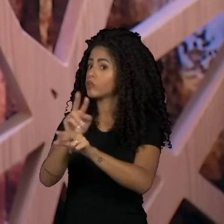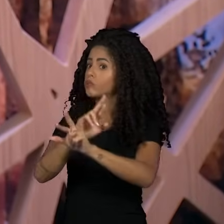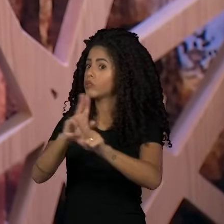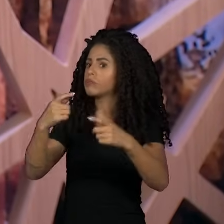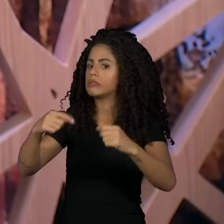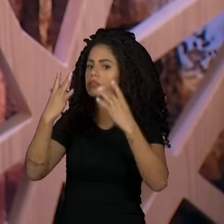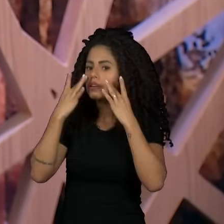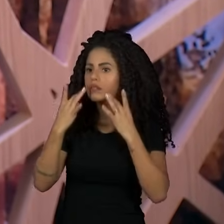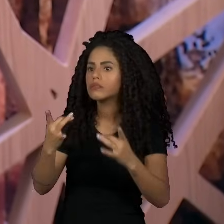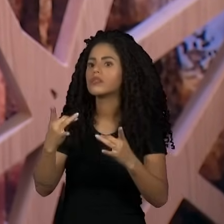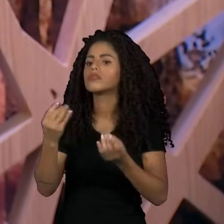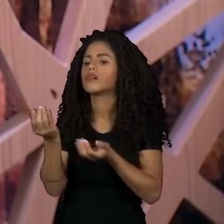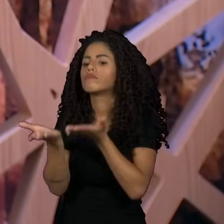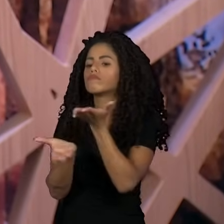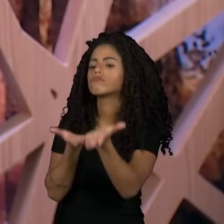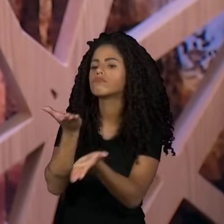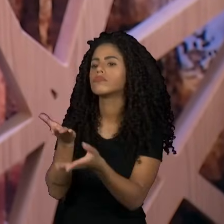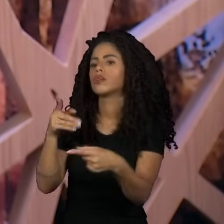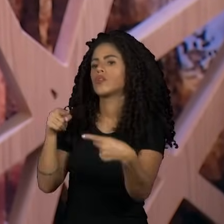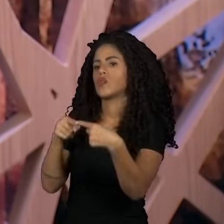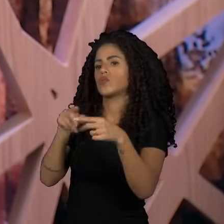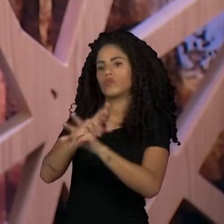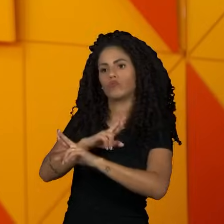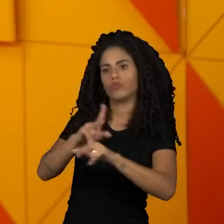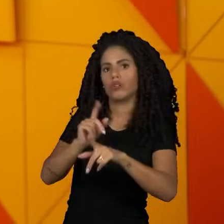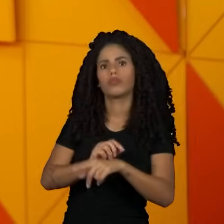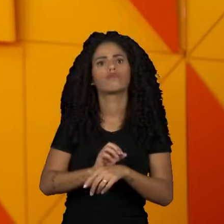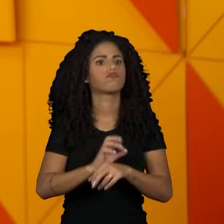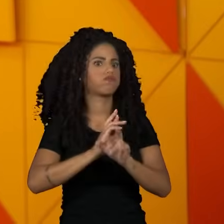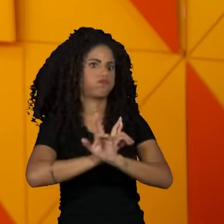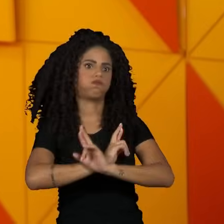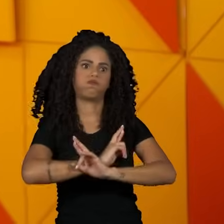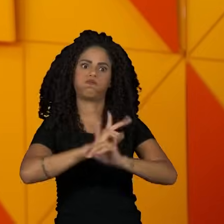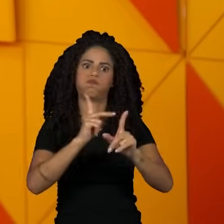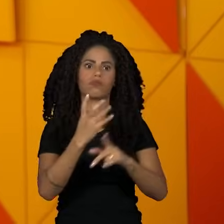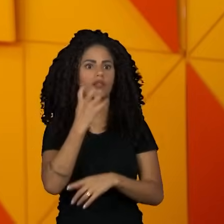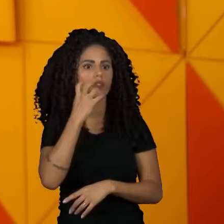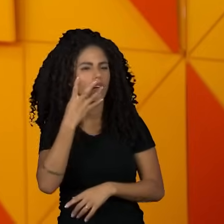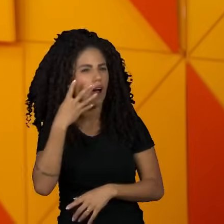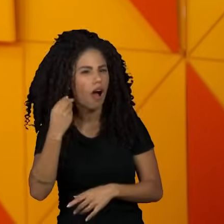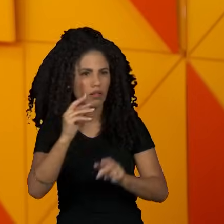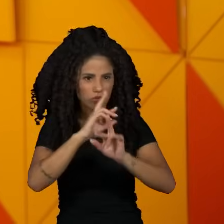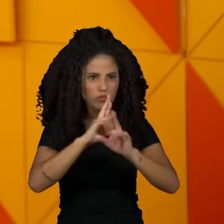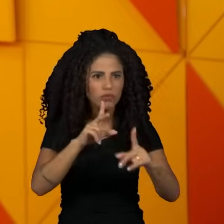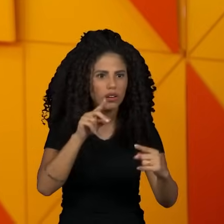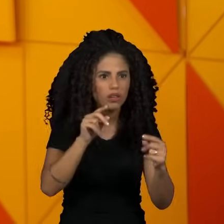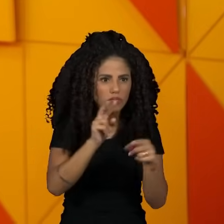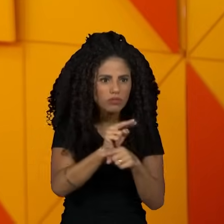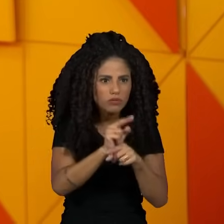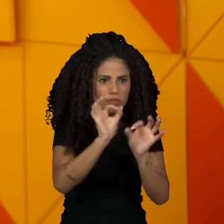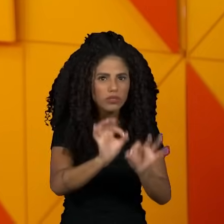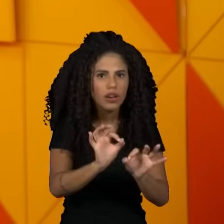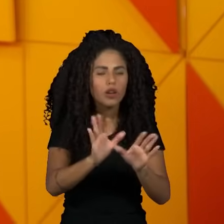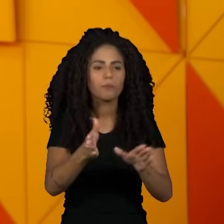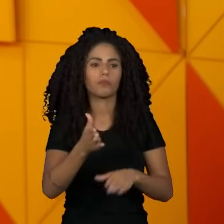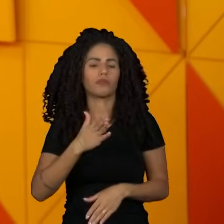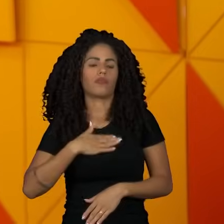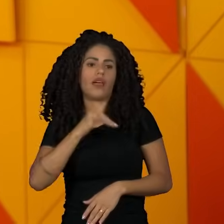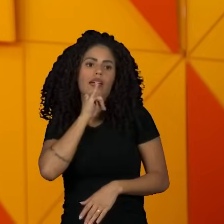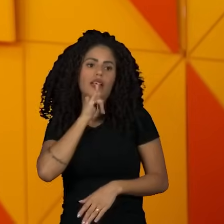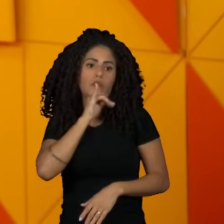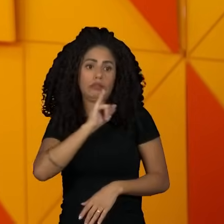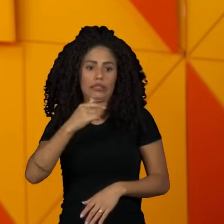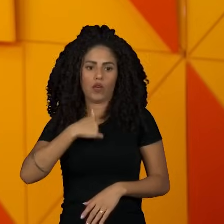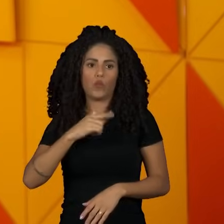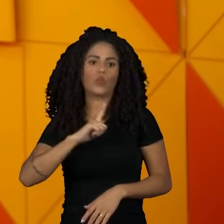precisa, que é um tratamento totalmente diferente, né? É completamente diferente de um cão, de um cachorro. Mas eu, por exemplo, se eu tenho um